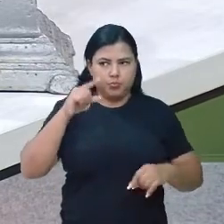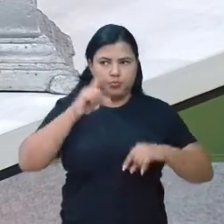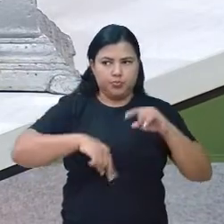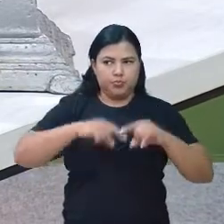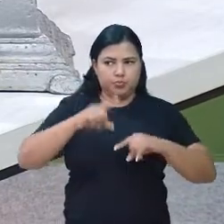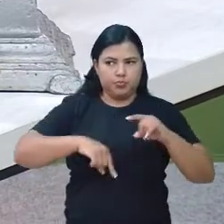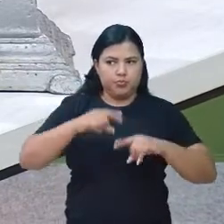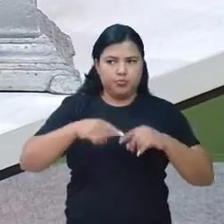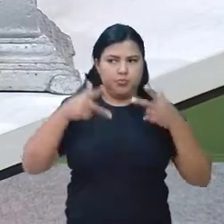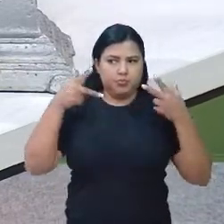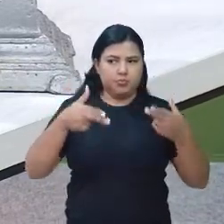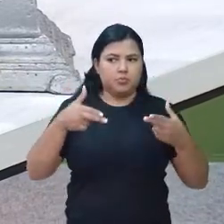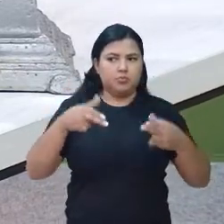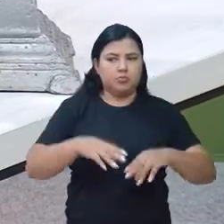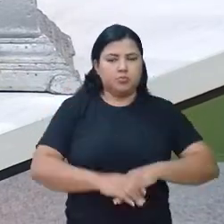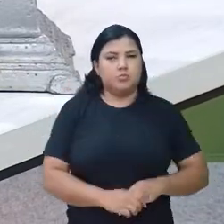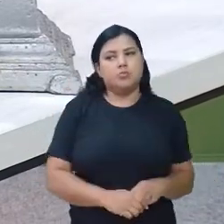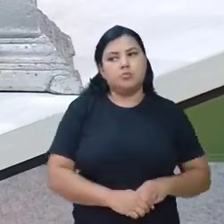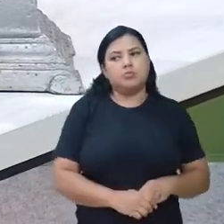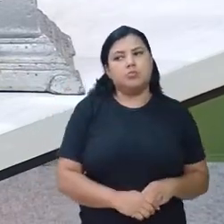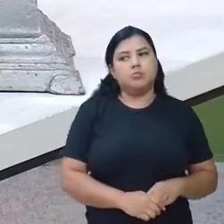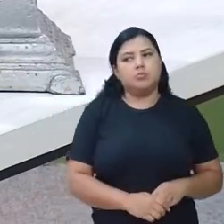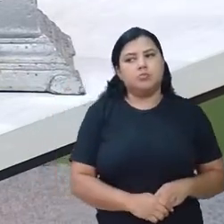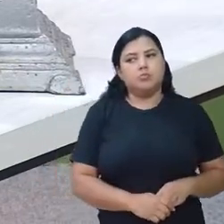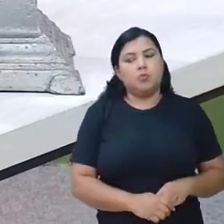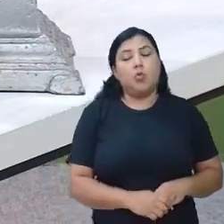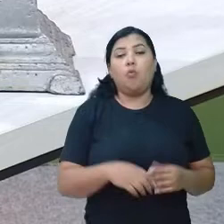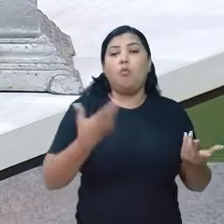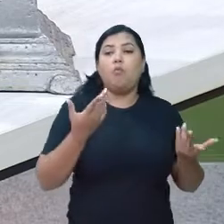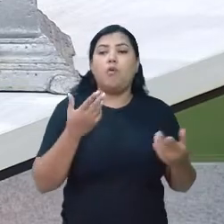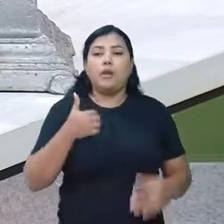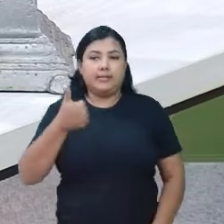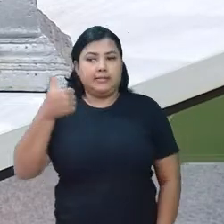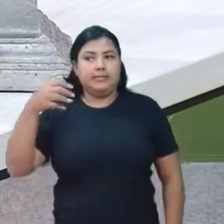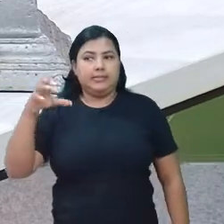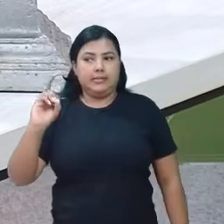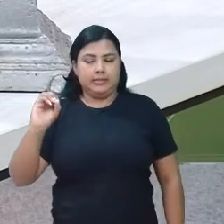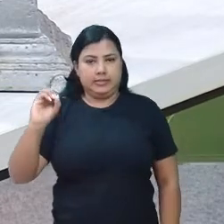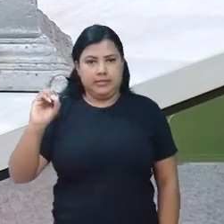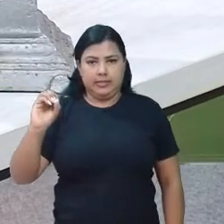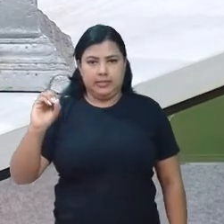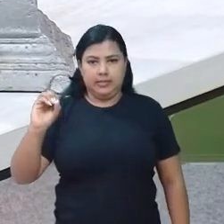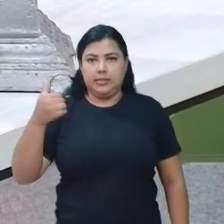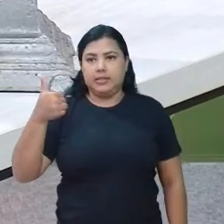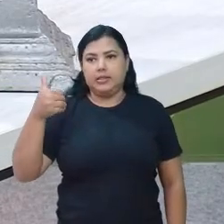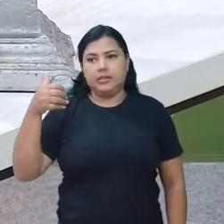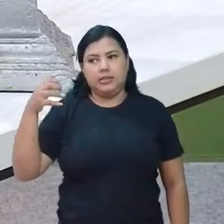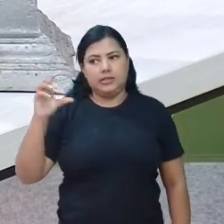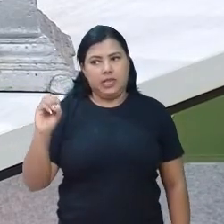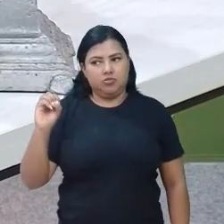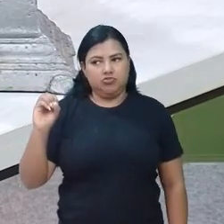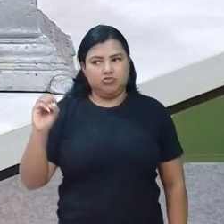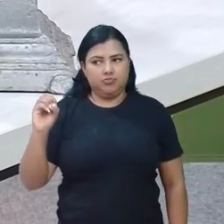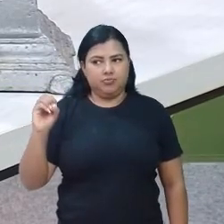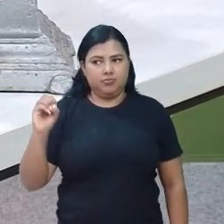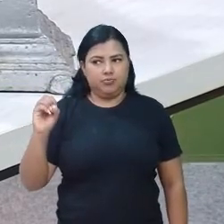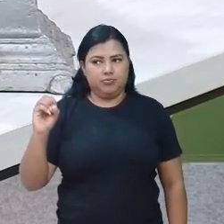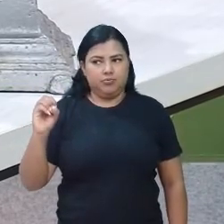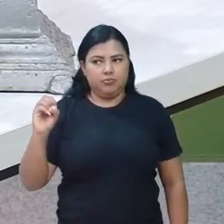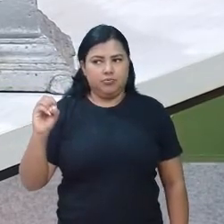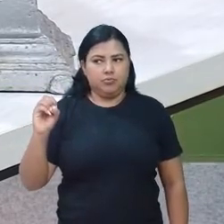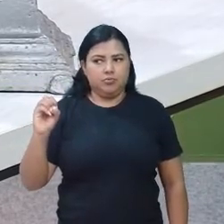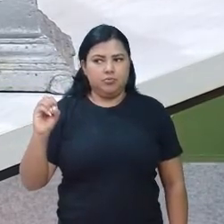esse que está do lado de cá e eu tenho um valor conhecido. Nesse caso aqui coincide com o valor 10,